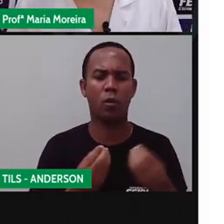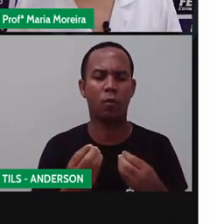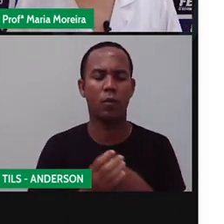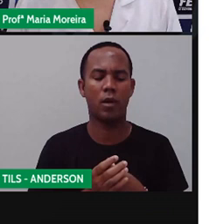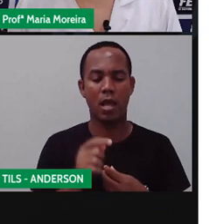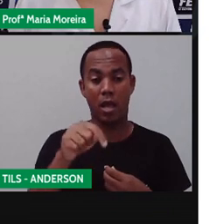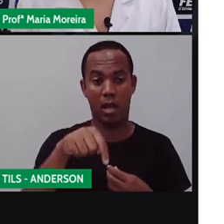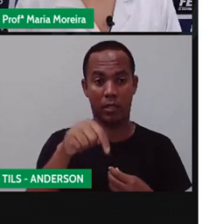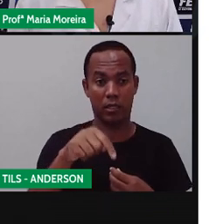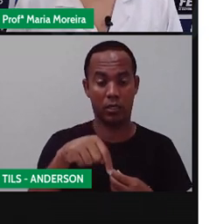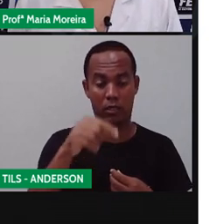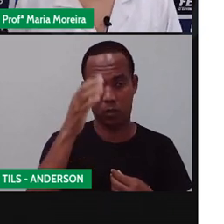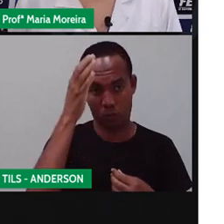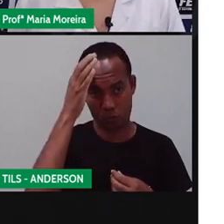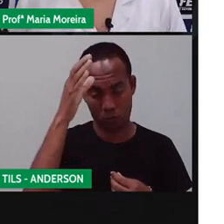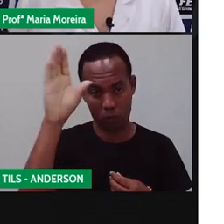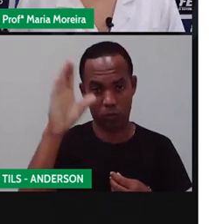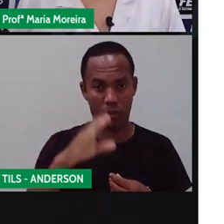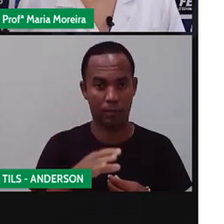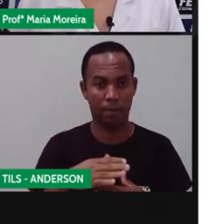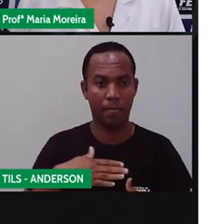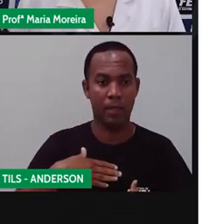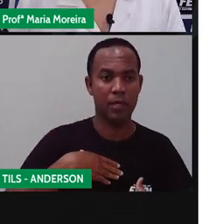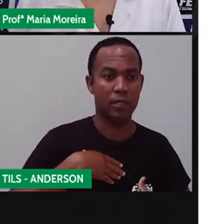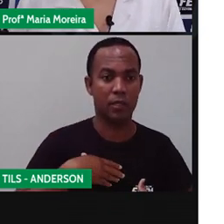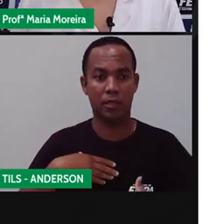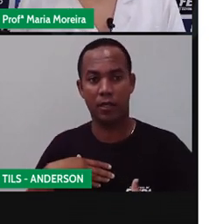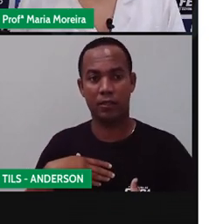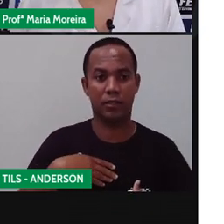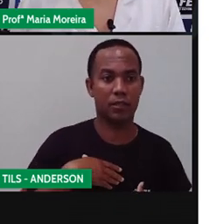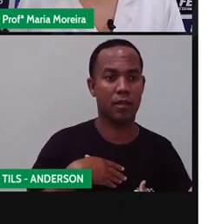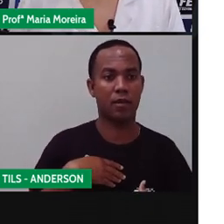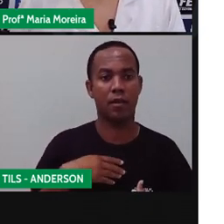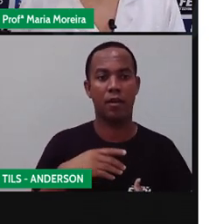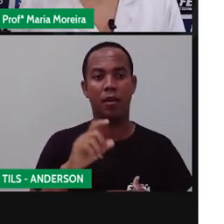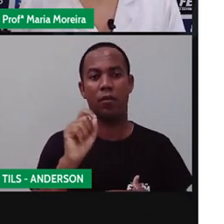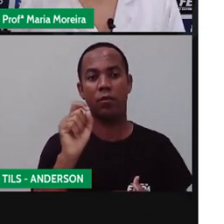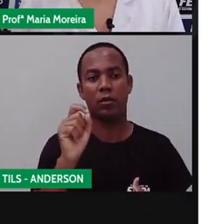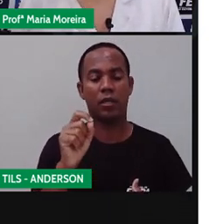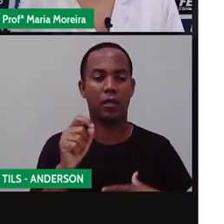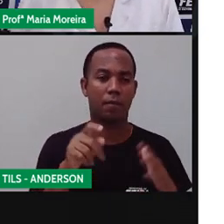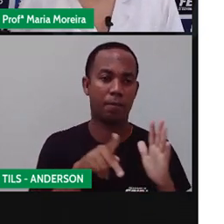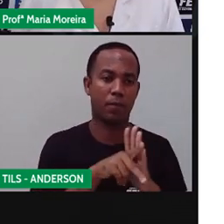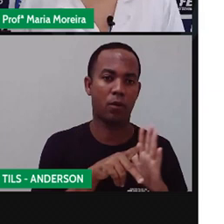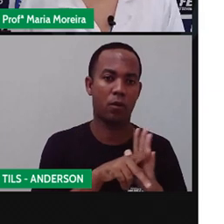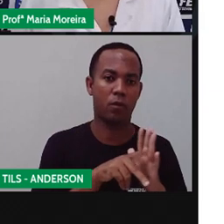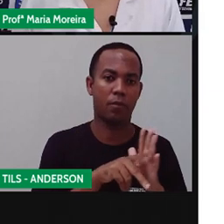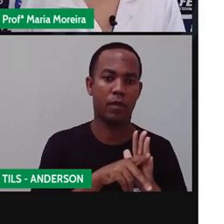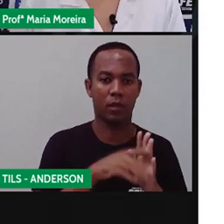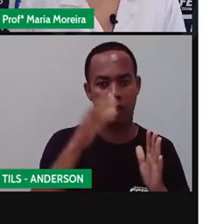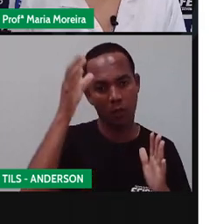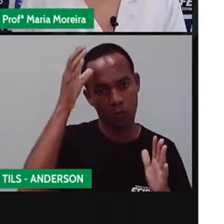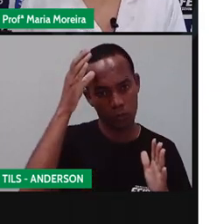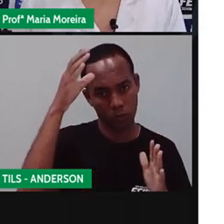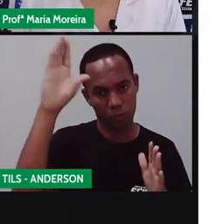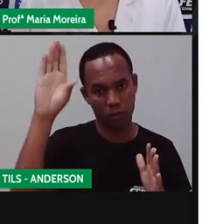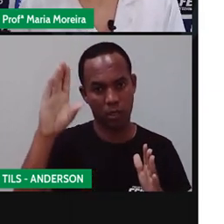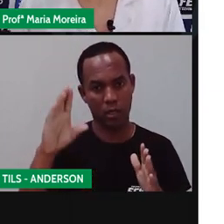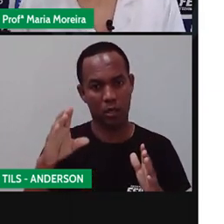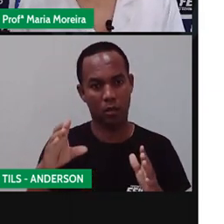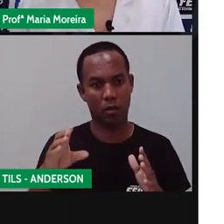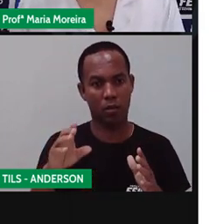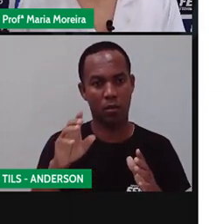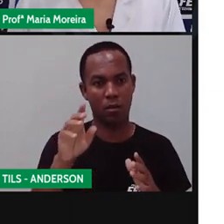nossa cultura. Bom, as danças africanas são consideradas manifestações culturais dos